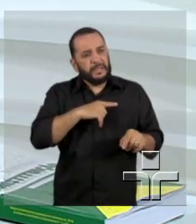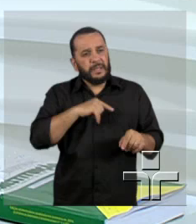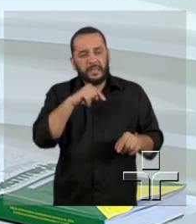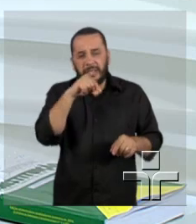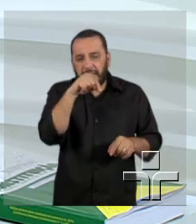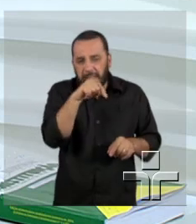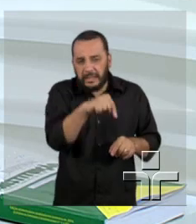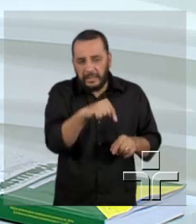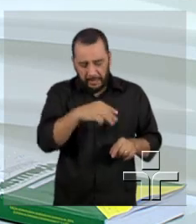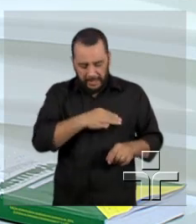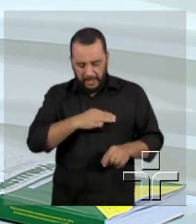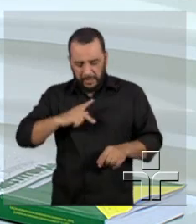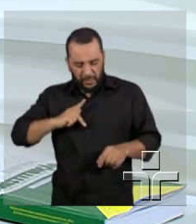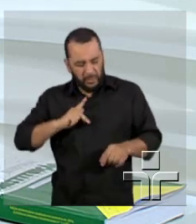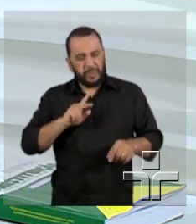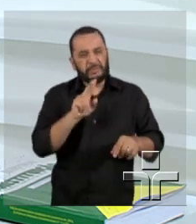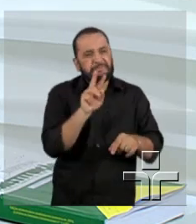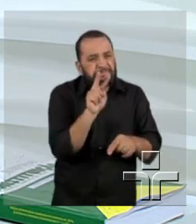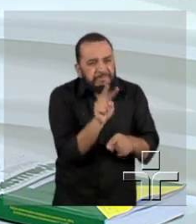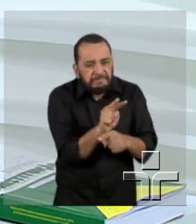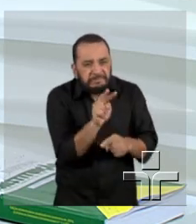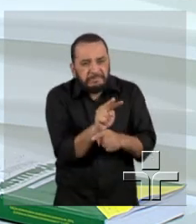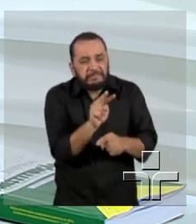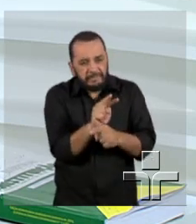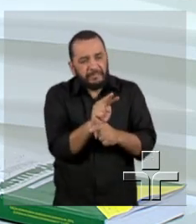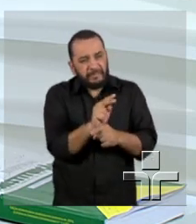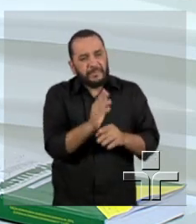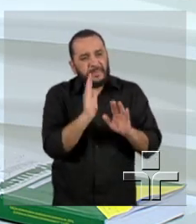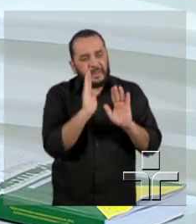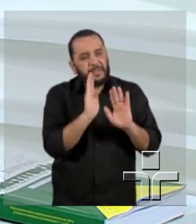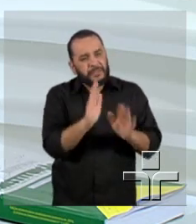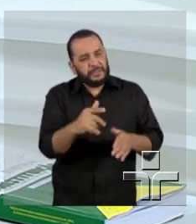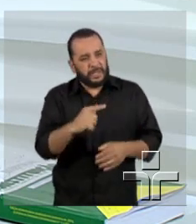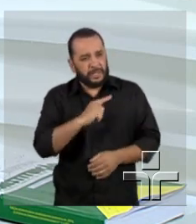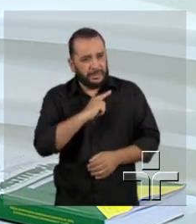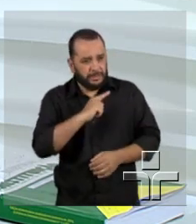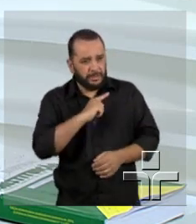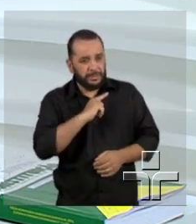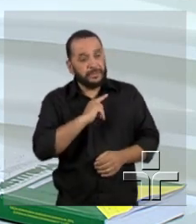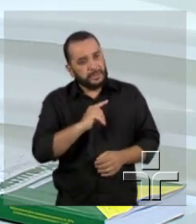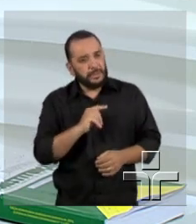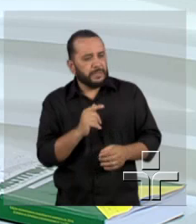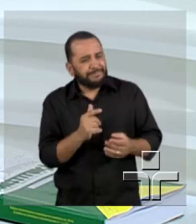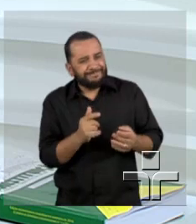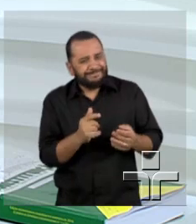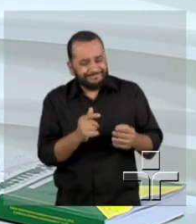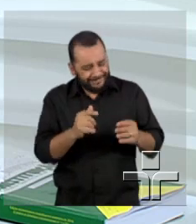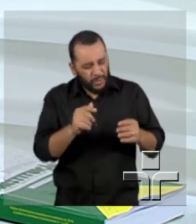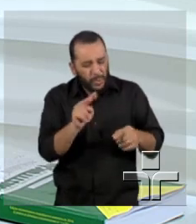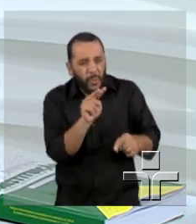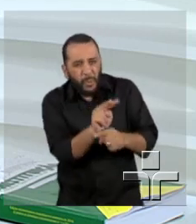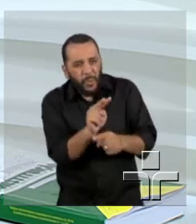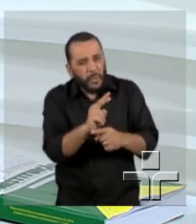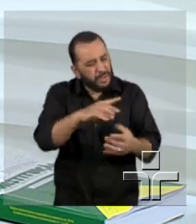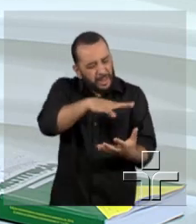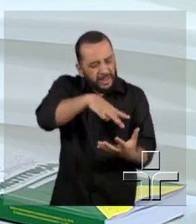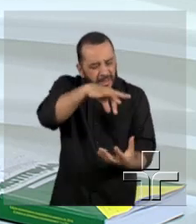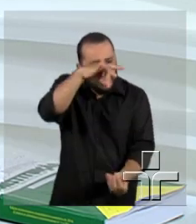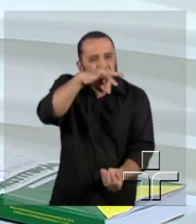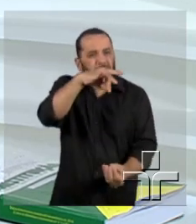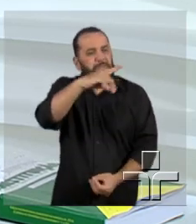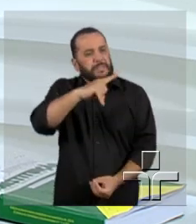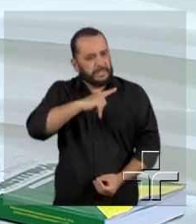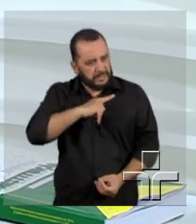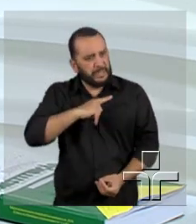atua também como custos legis ou custos iuris, defesa do regime democrático, que é